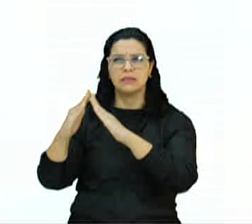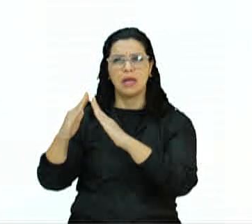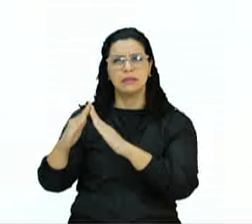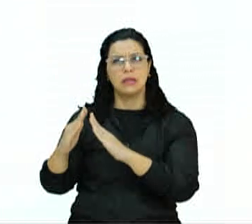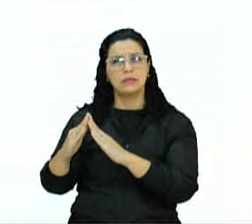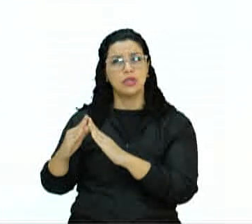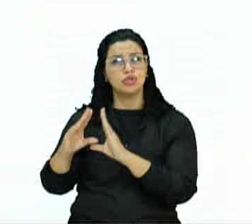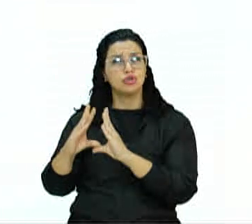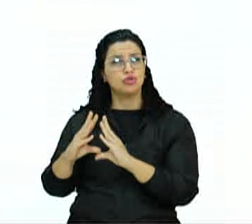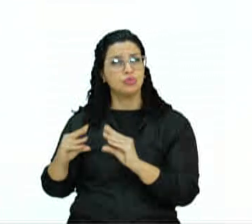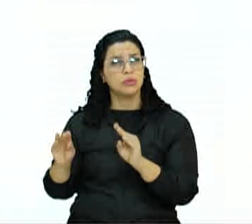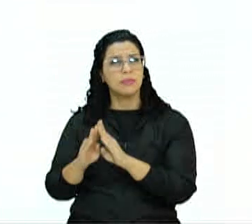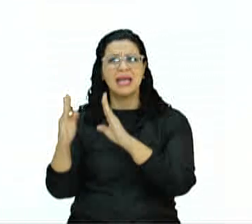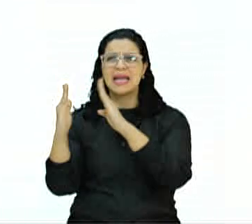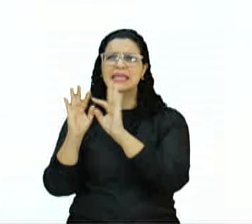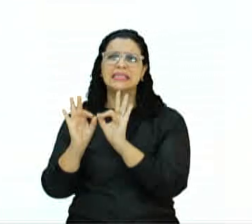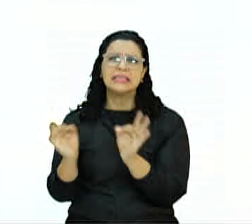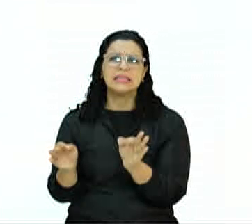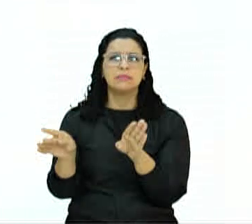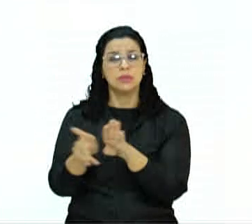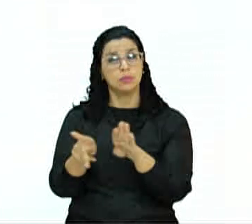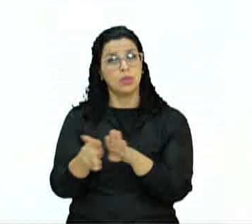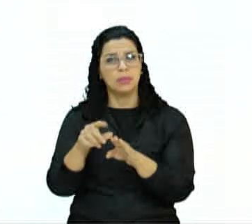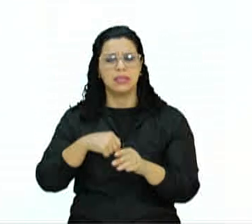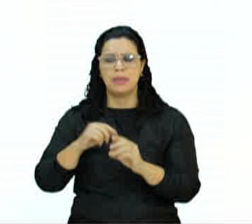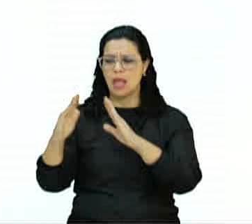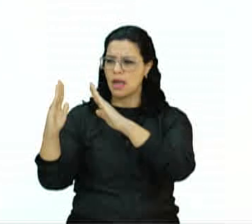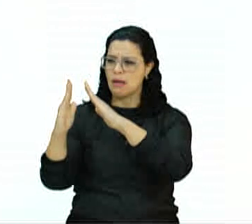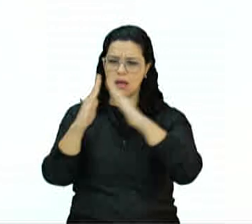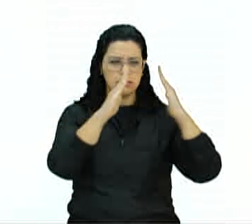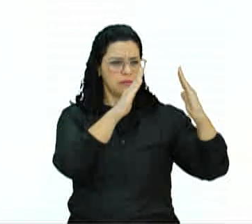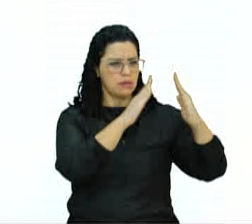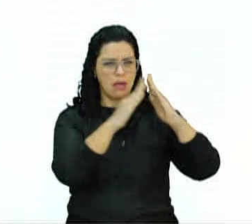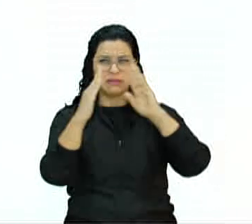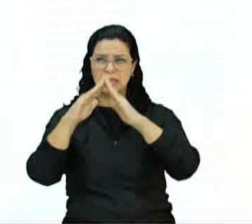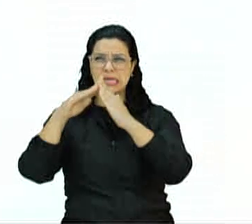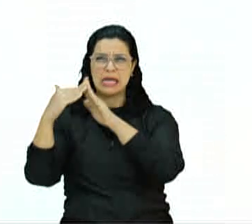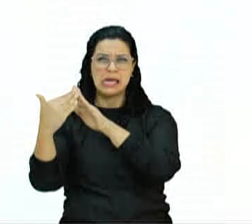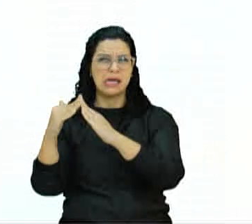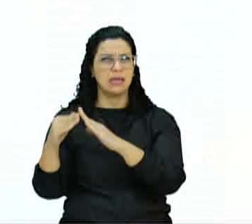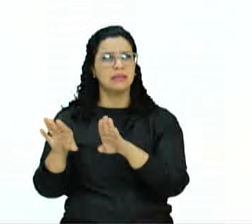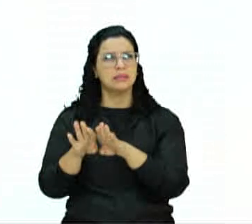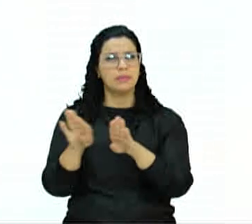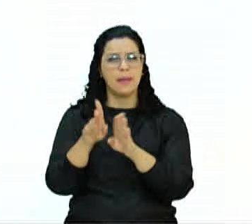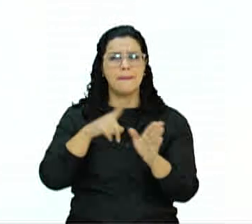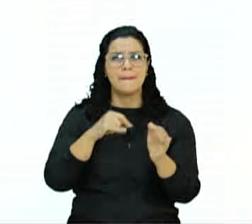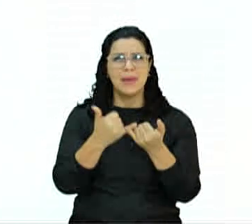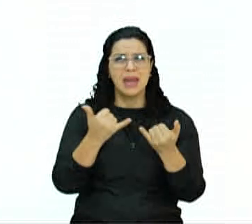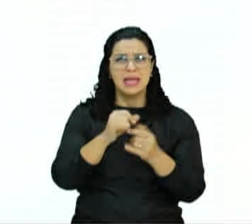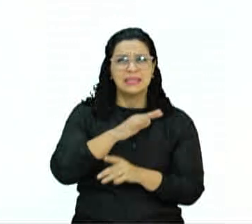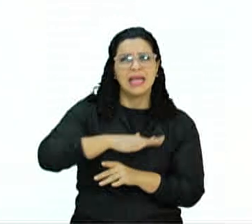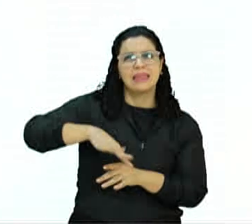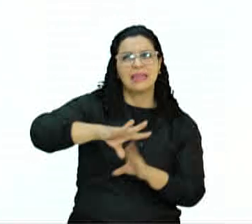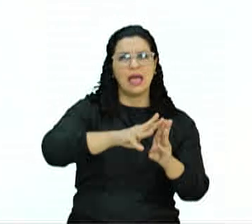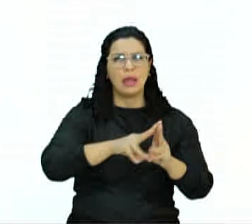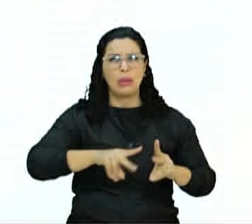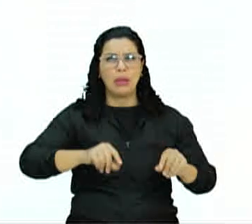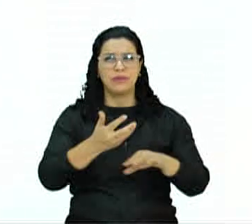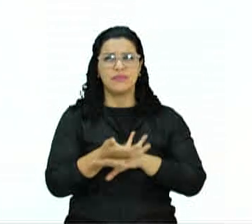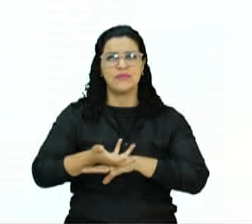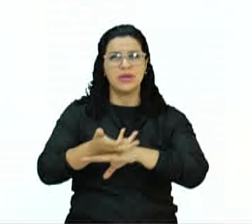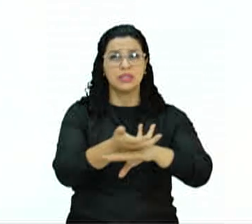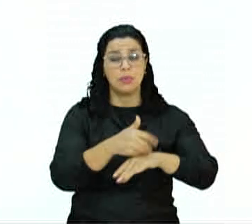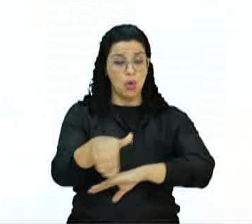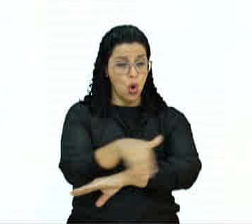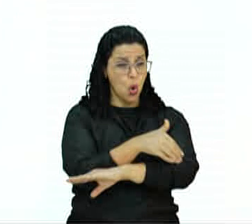rareando. Modestas casas espalhadas sem simetria, ilhadas em terrenos baldios, no meio